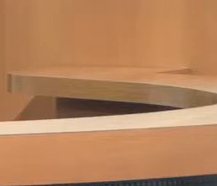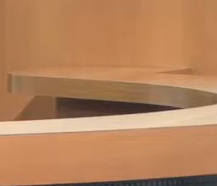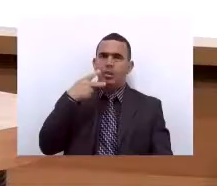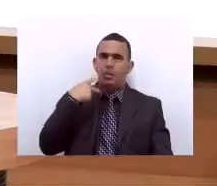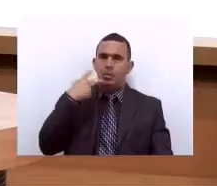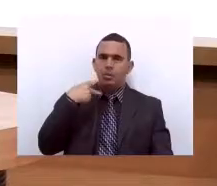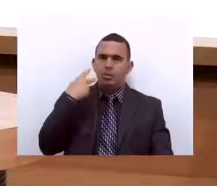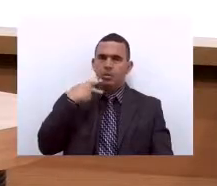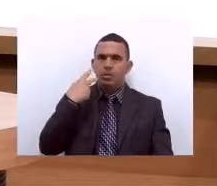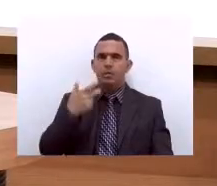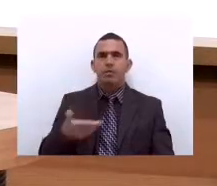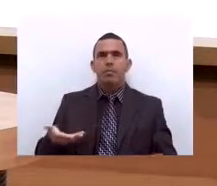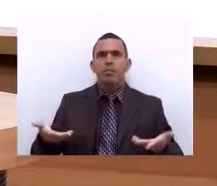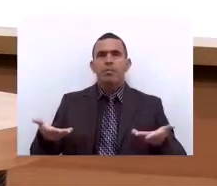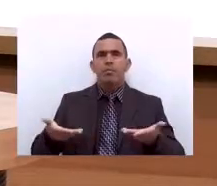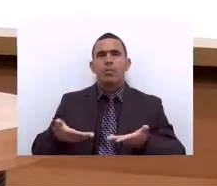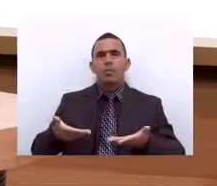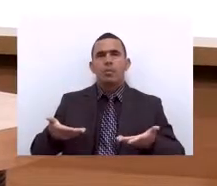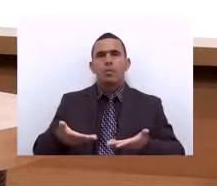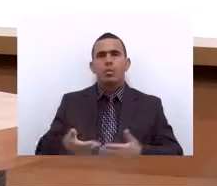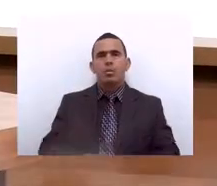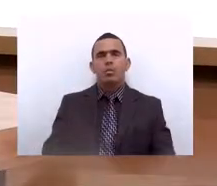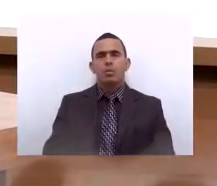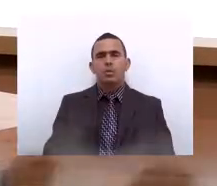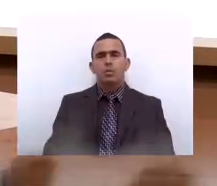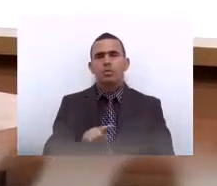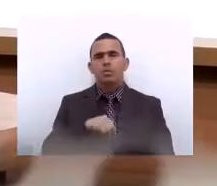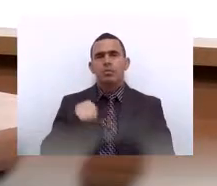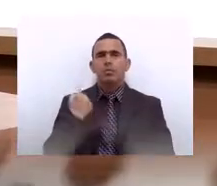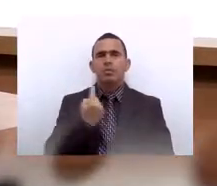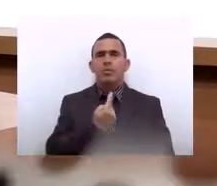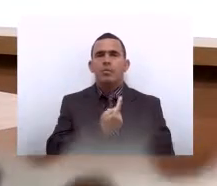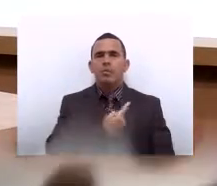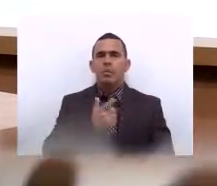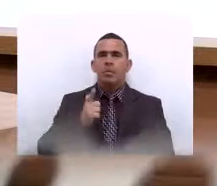filho. Hoje nós temos